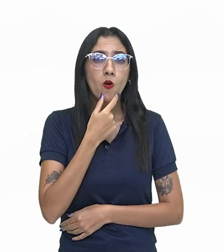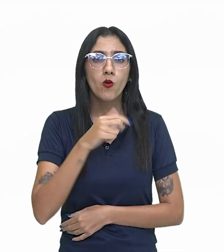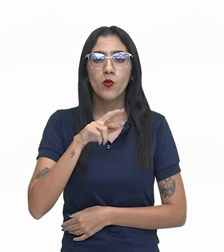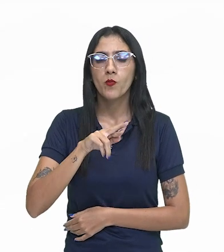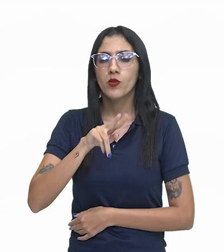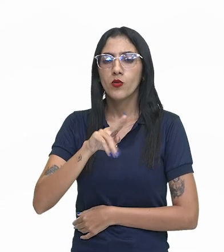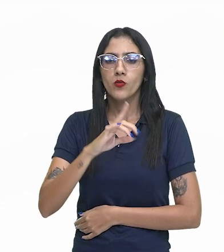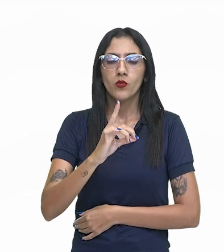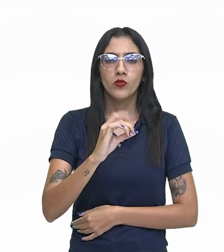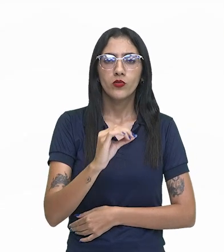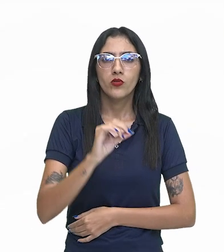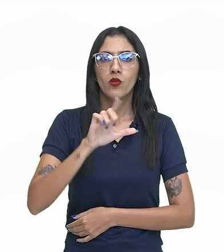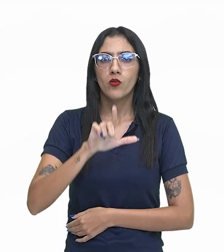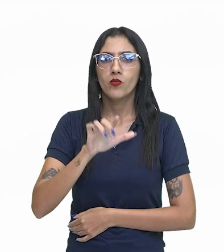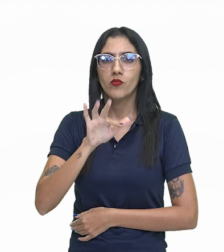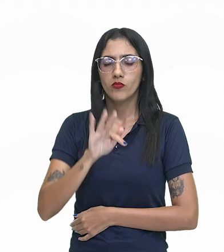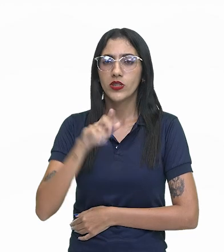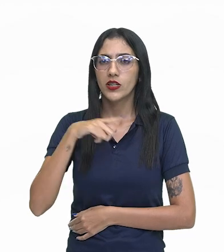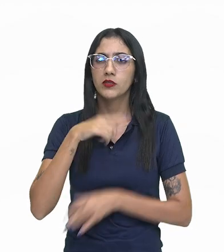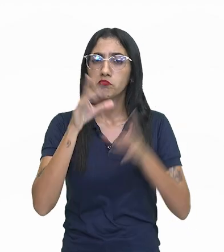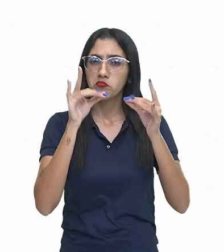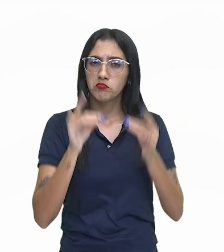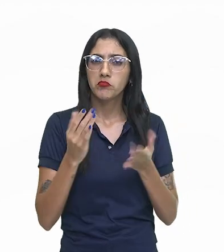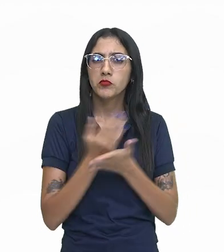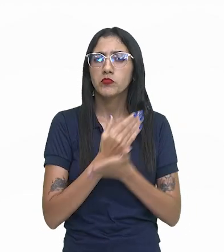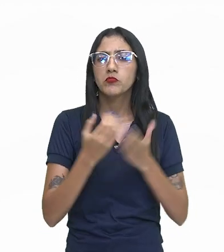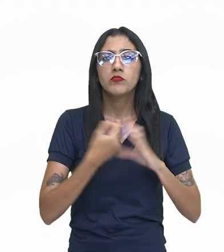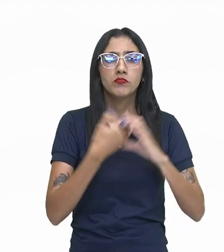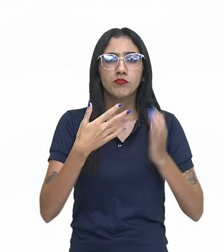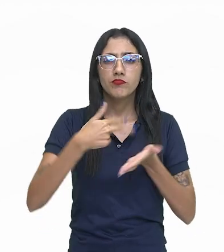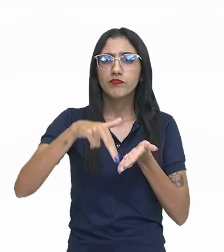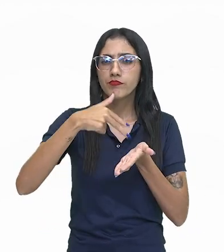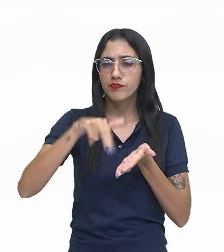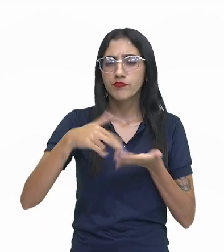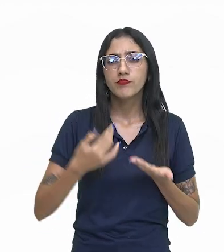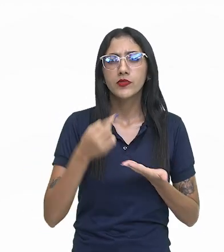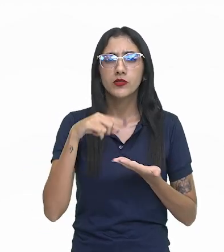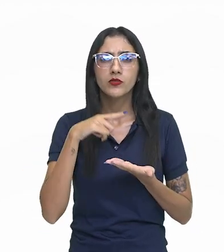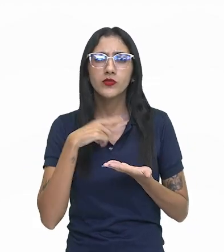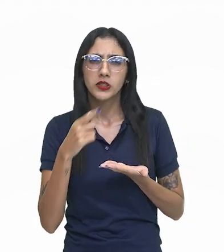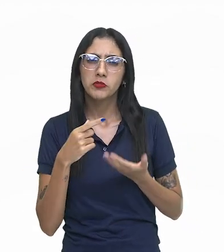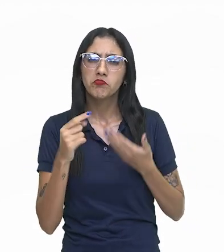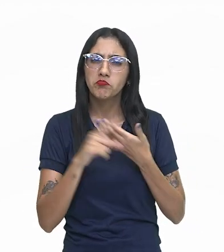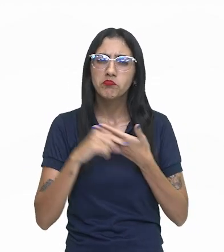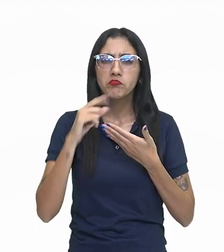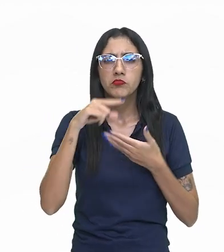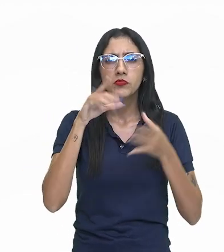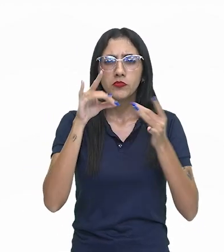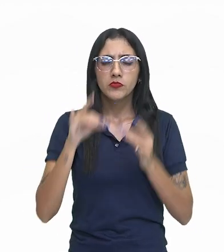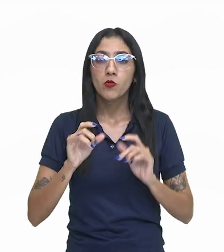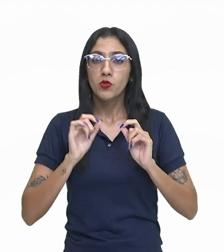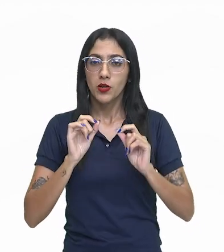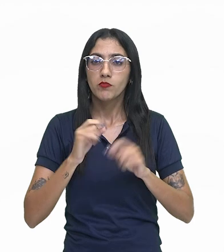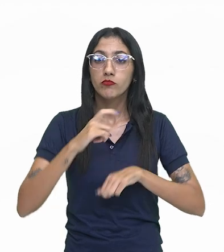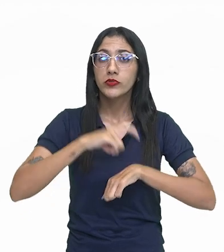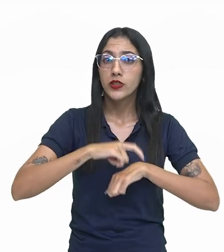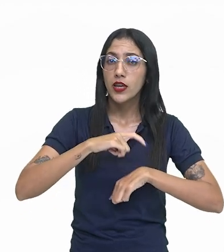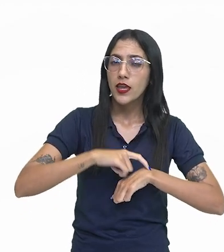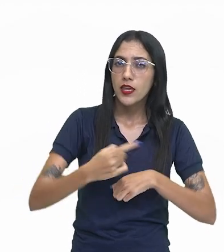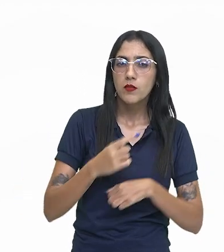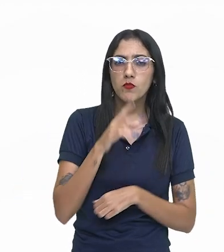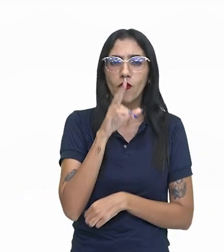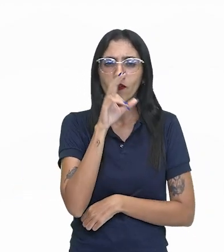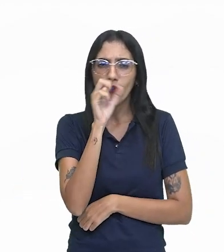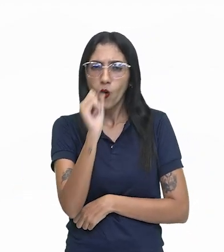Laban descreveu alguns elementos da dança. Na linguagem da dança, Laban chamava atenção para o estudo do tempo, força,